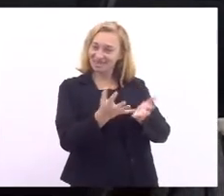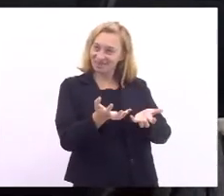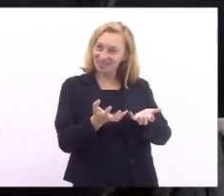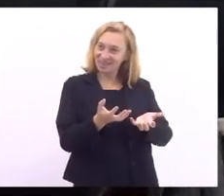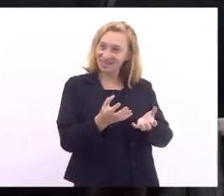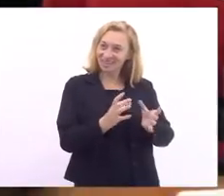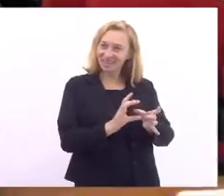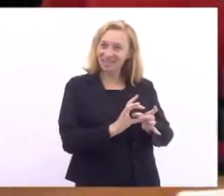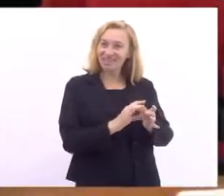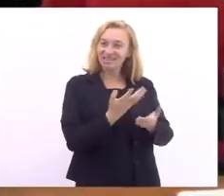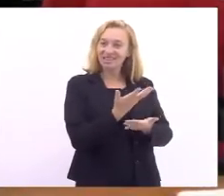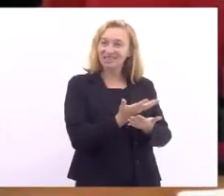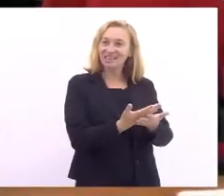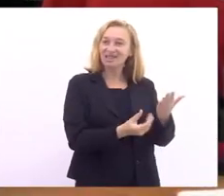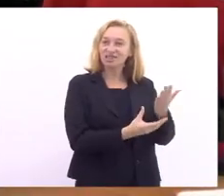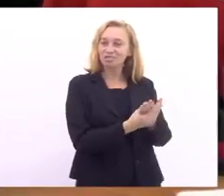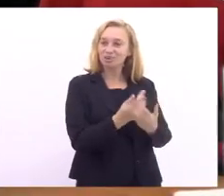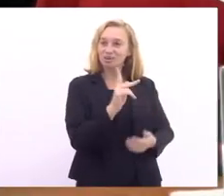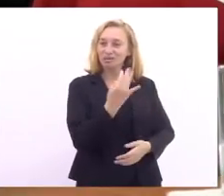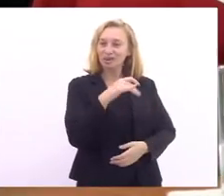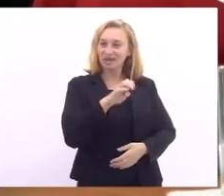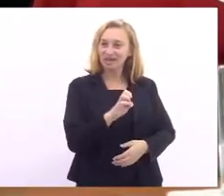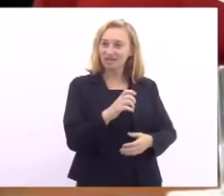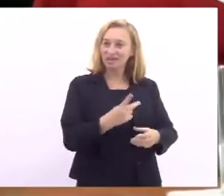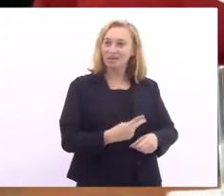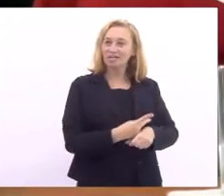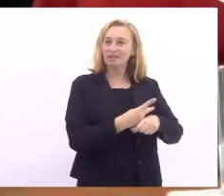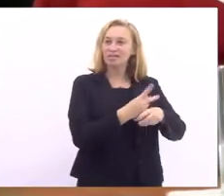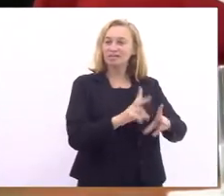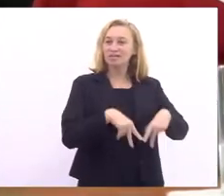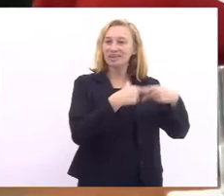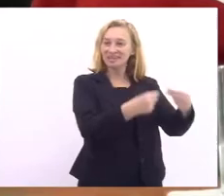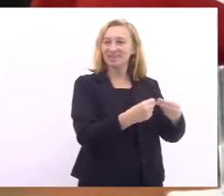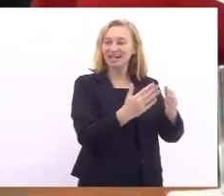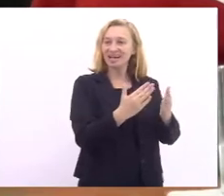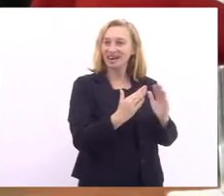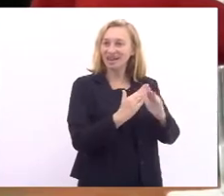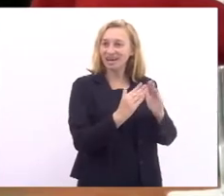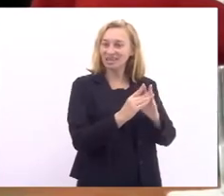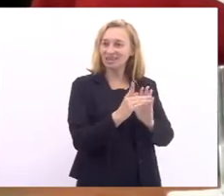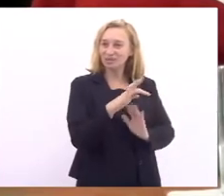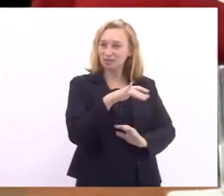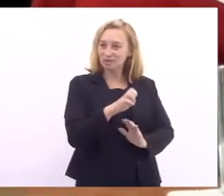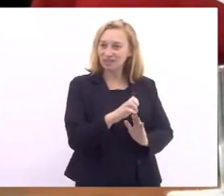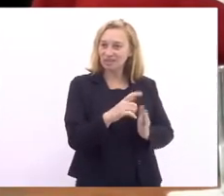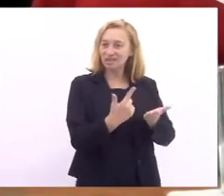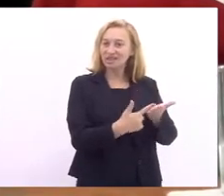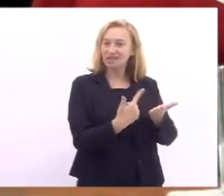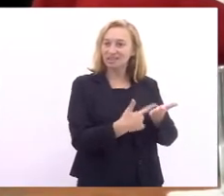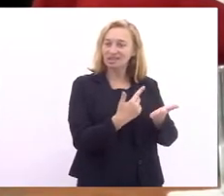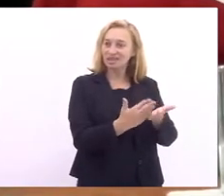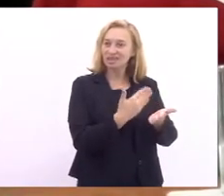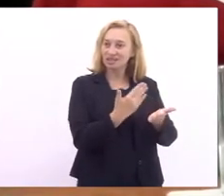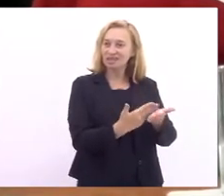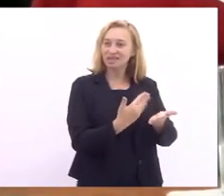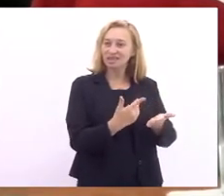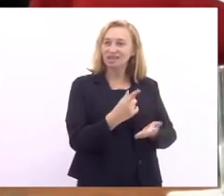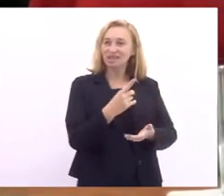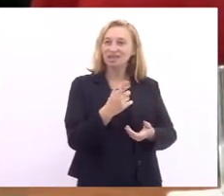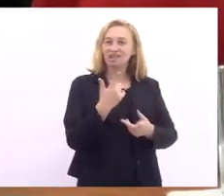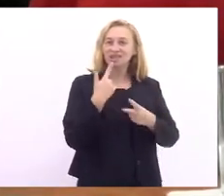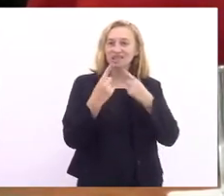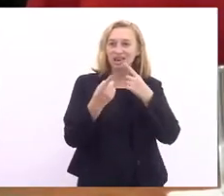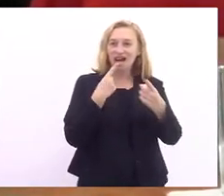queria passar as mãos do Henrique como presente a cada Fluminense esta obra diálogos com Paulo Freire que